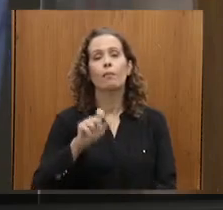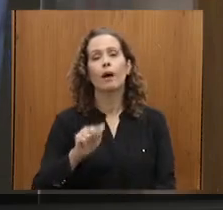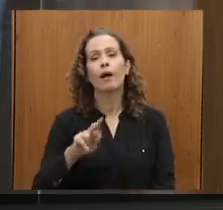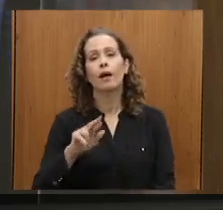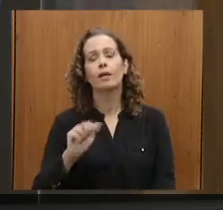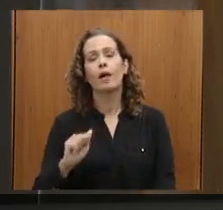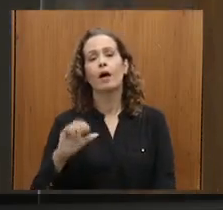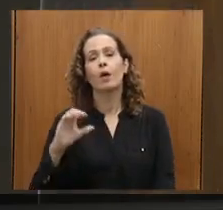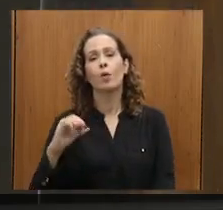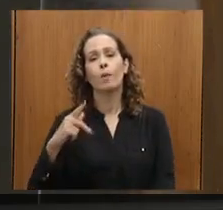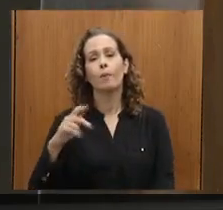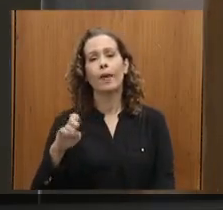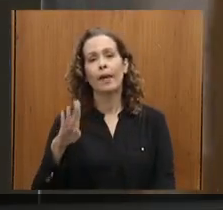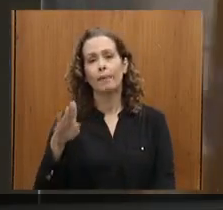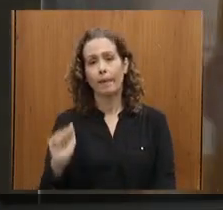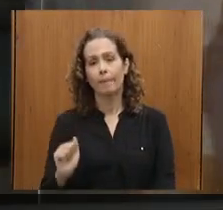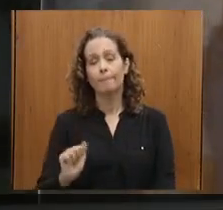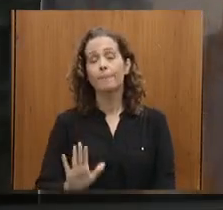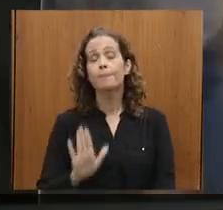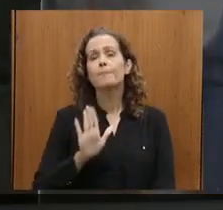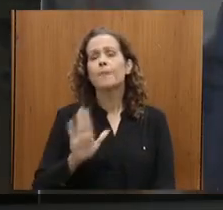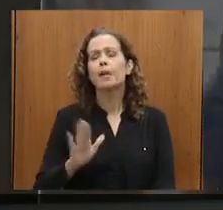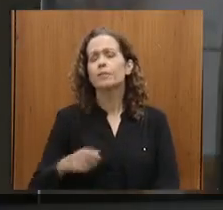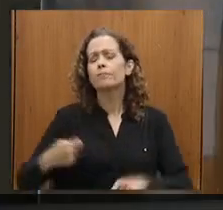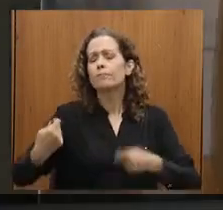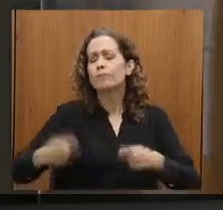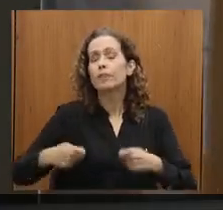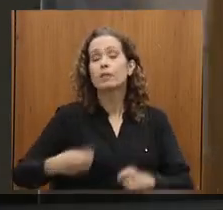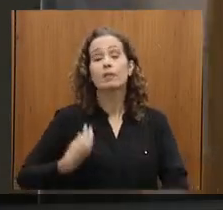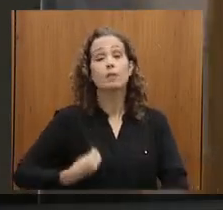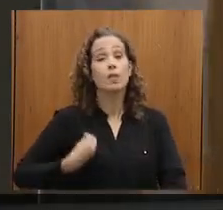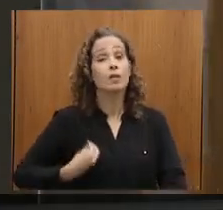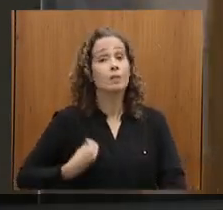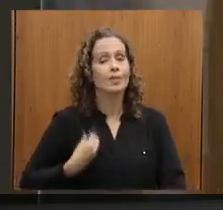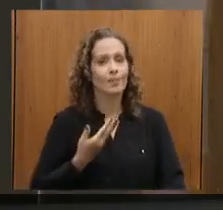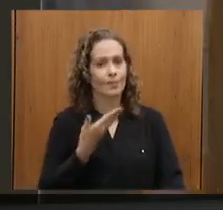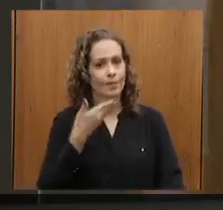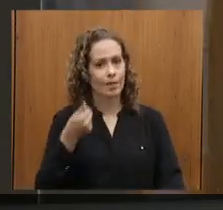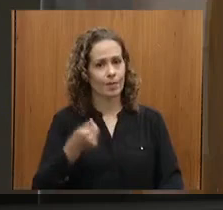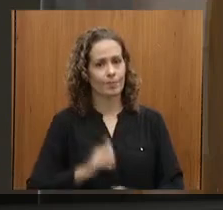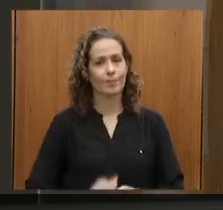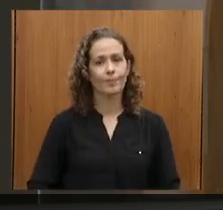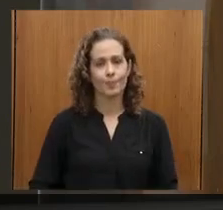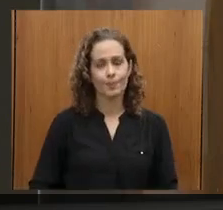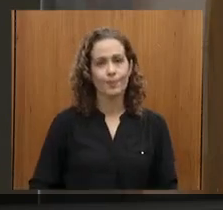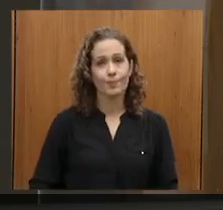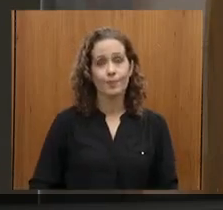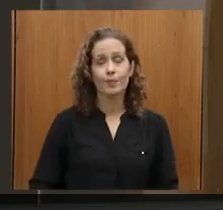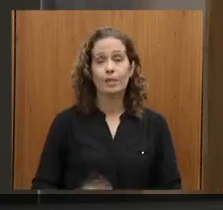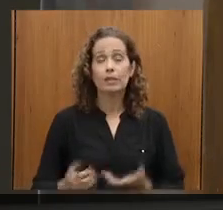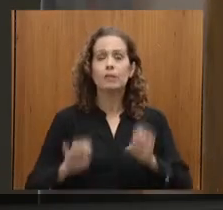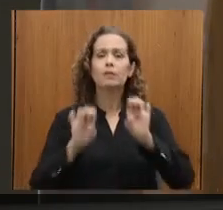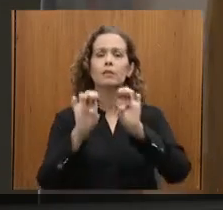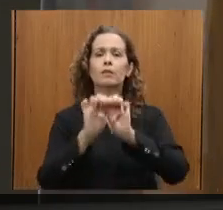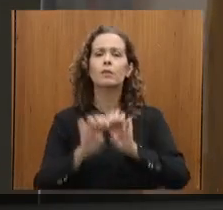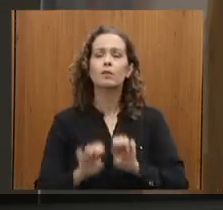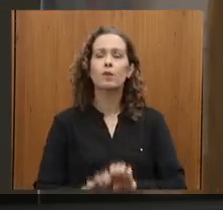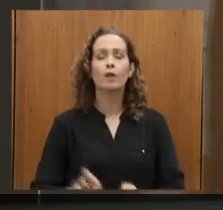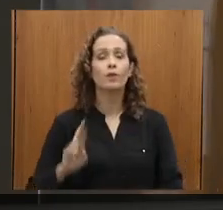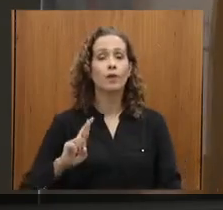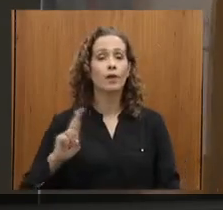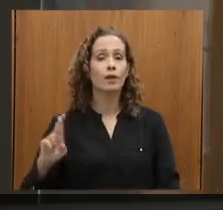conjunto do acordo carece de uma participação maior. Questão estrutural do regime de